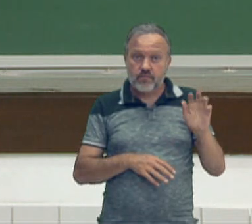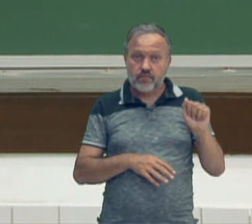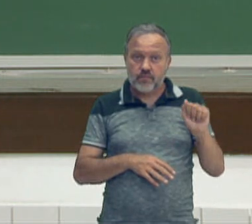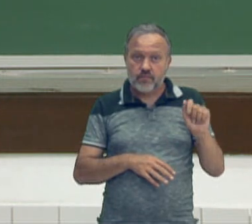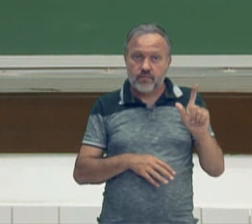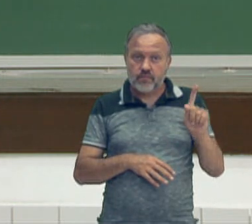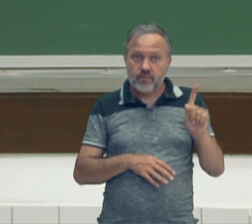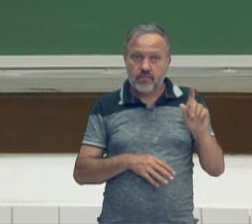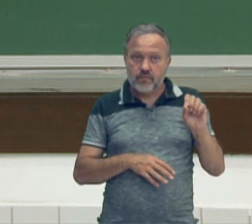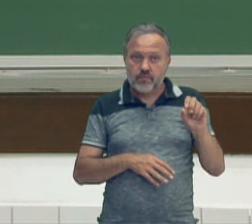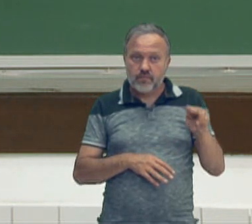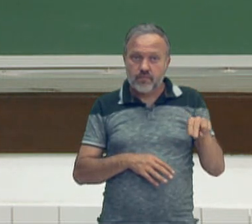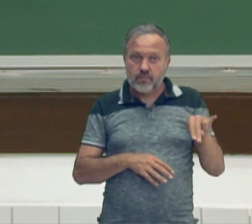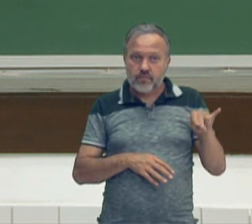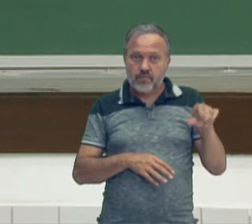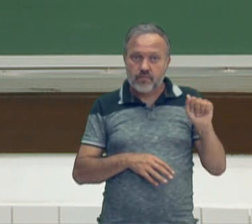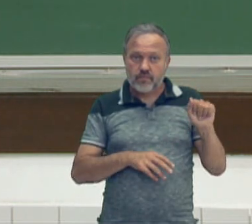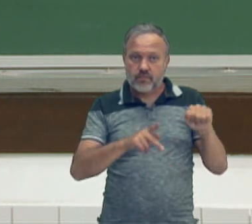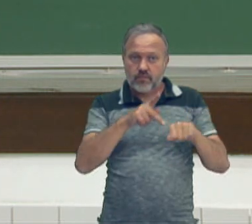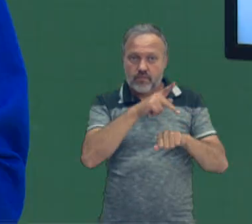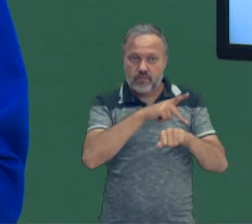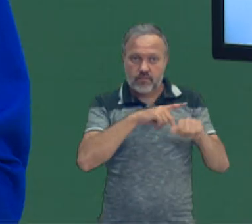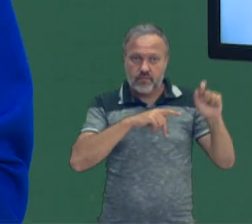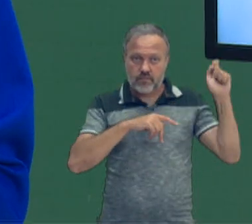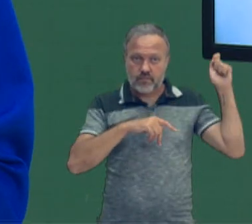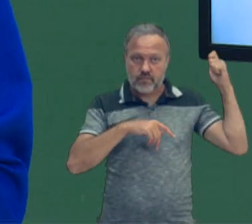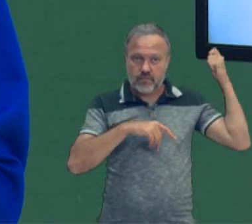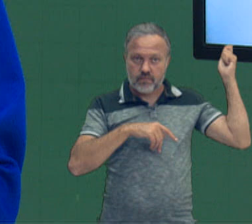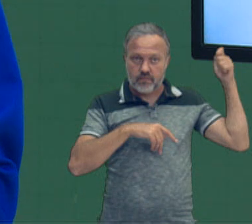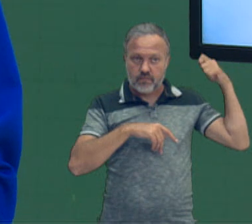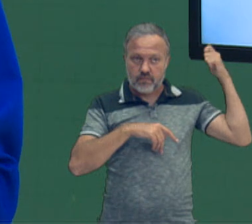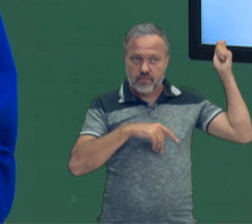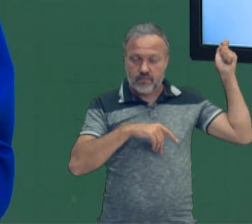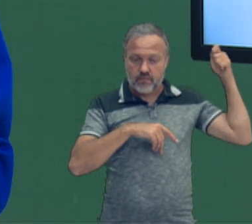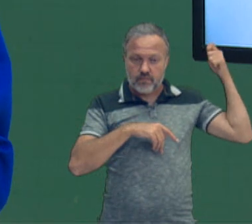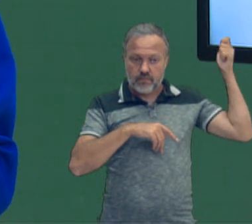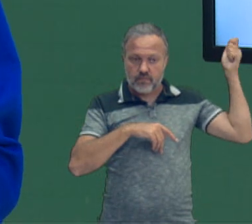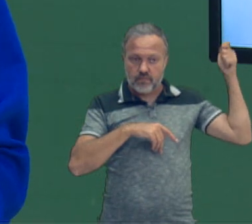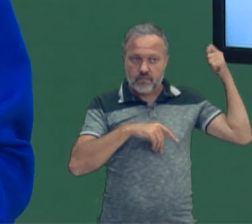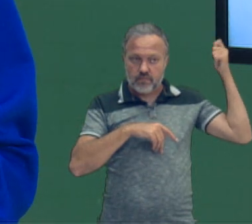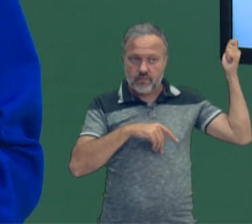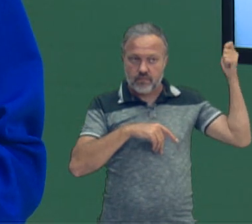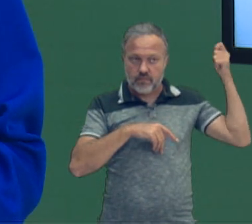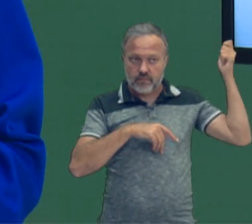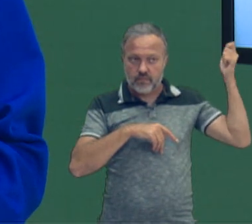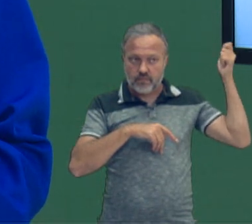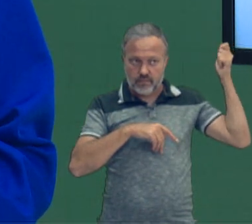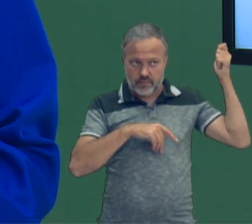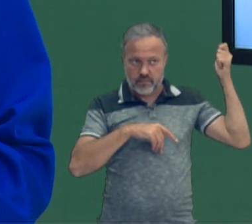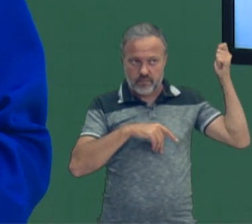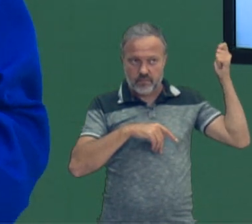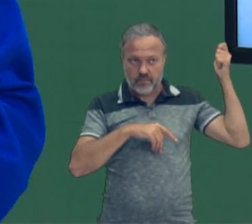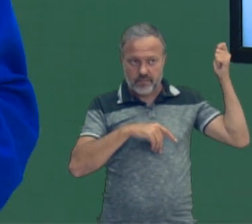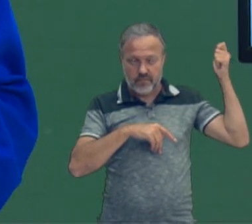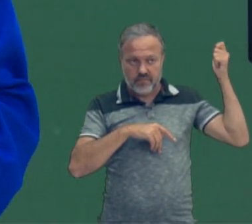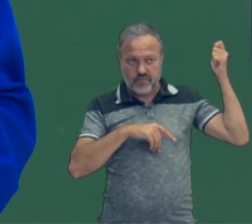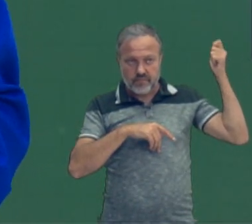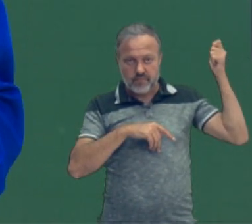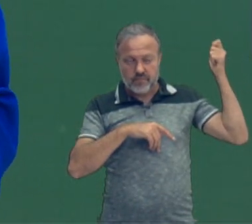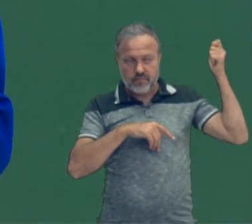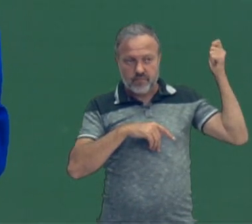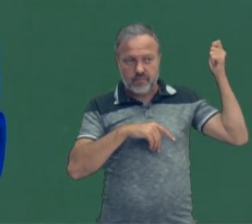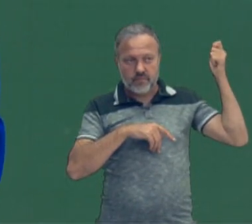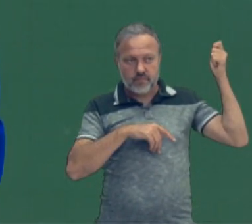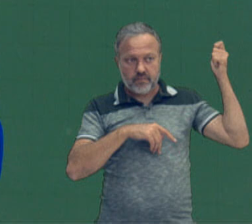bem importante esse Planalto, principalmente com relação ao clima, tem uma massa de ar, né? Lembra? A Polar Atlântica que saía de